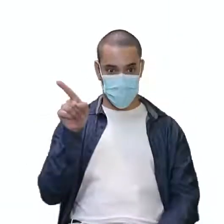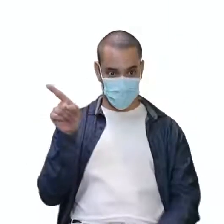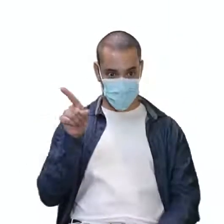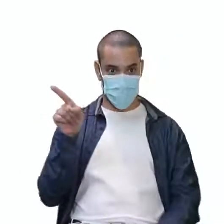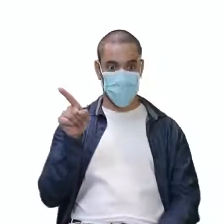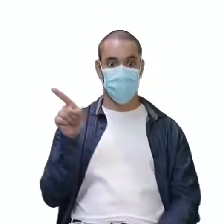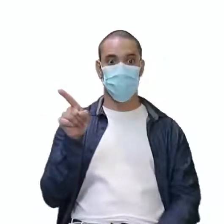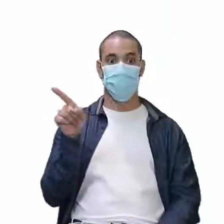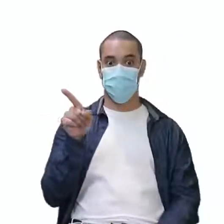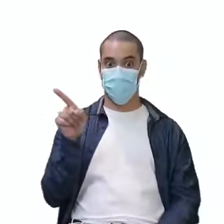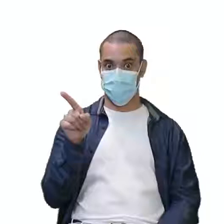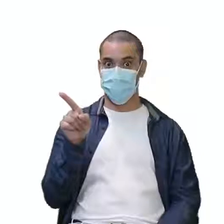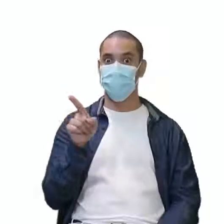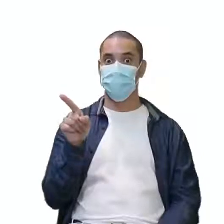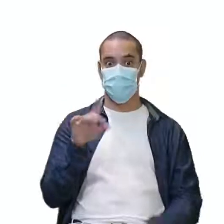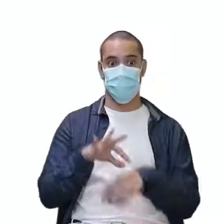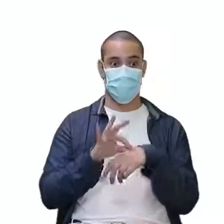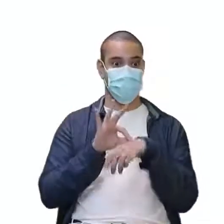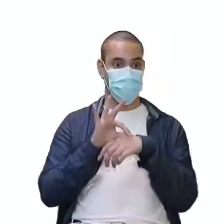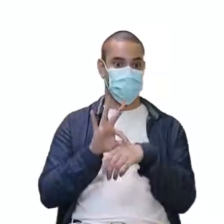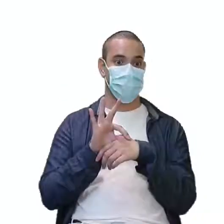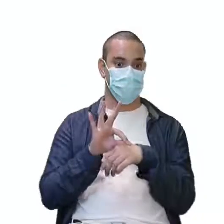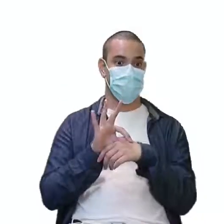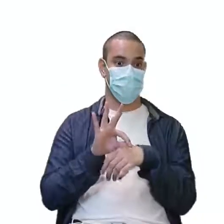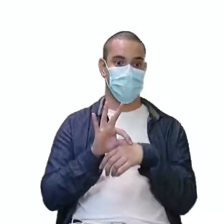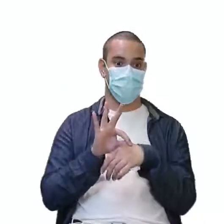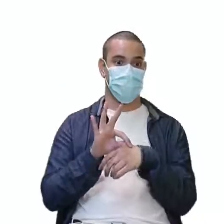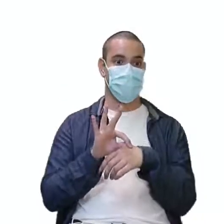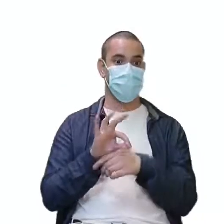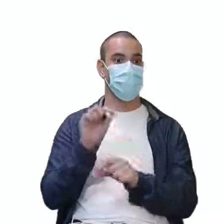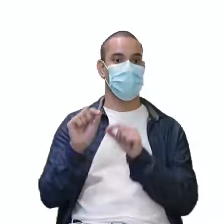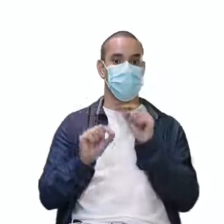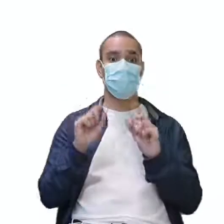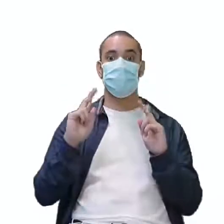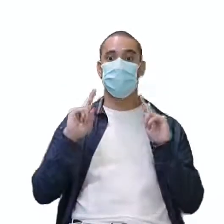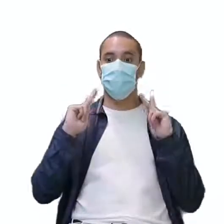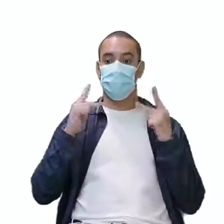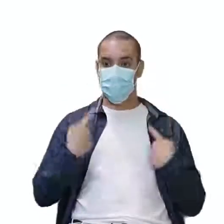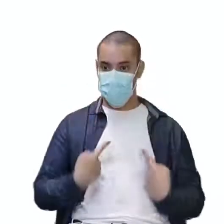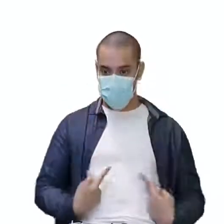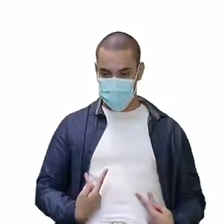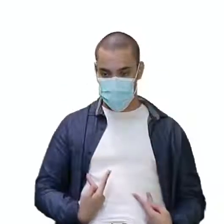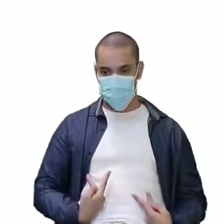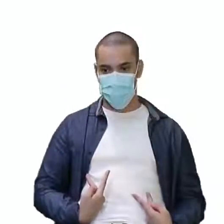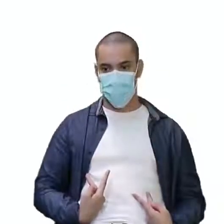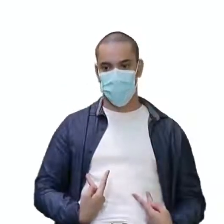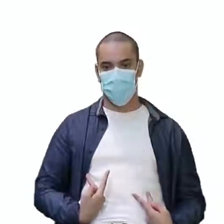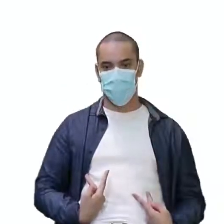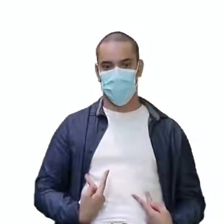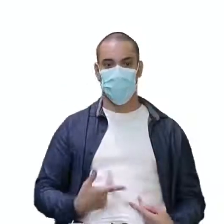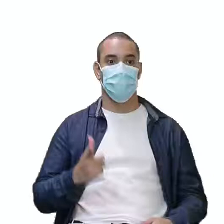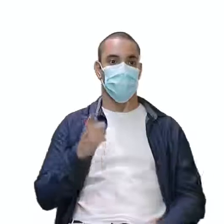galera. A espécie humana, tá? Algumas